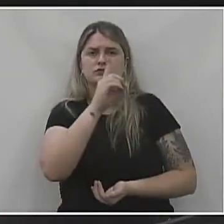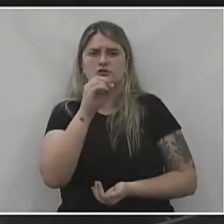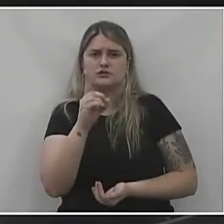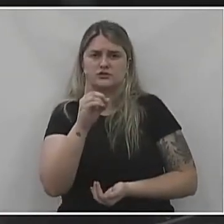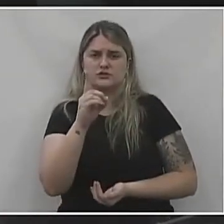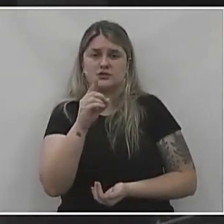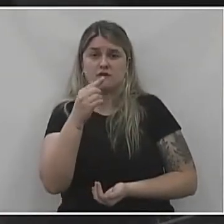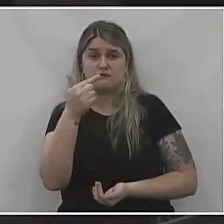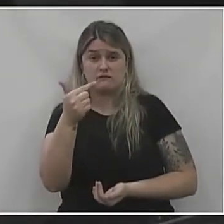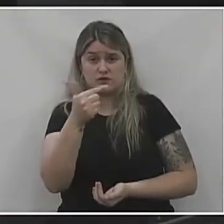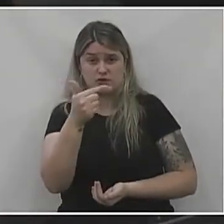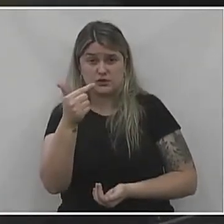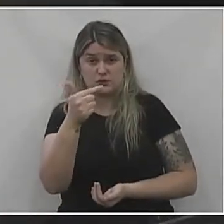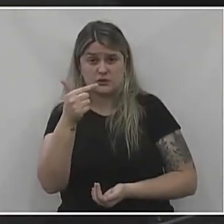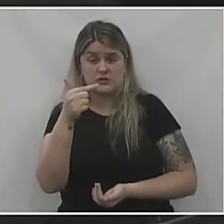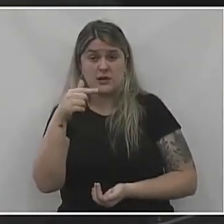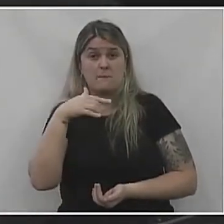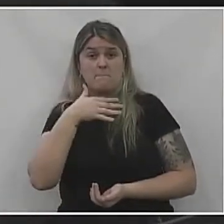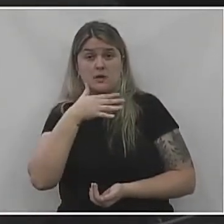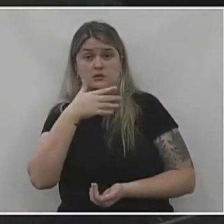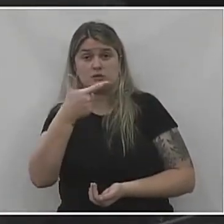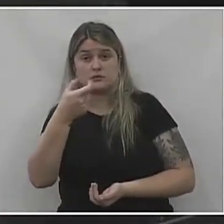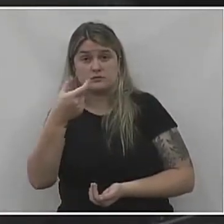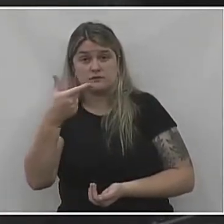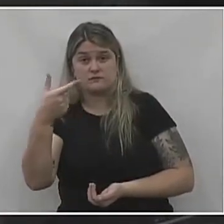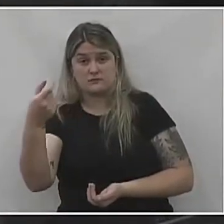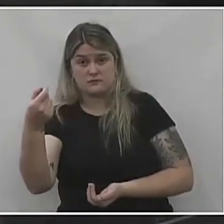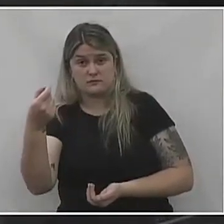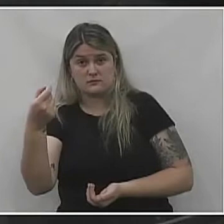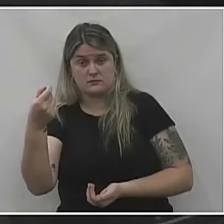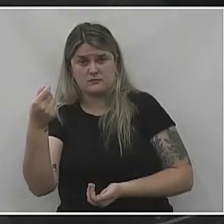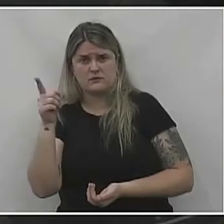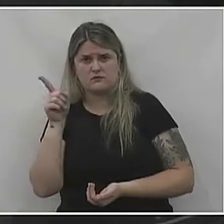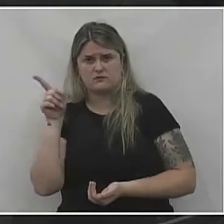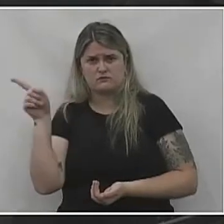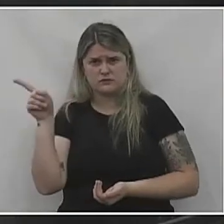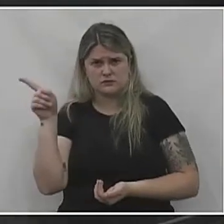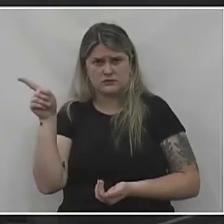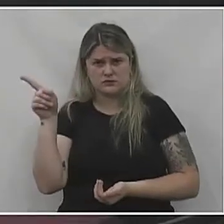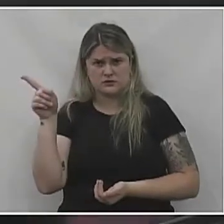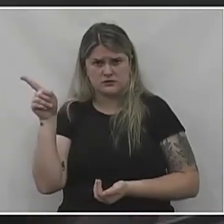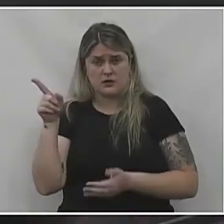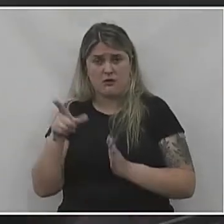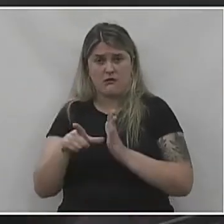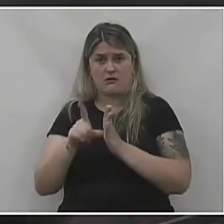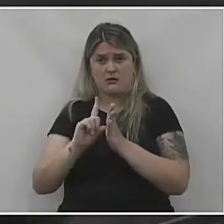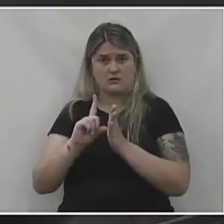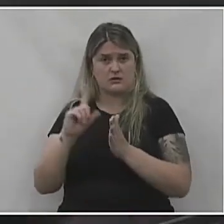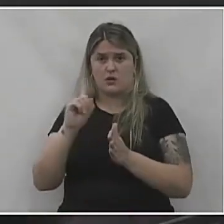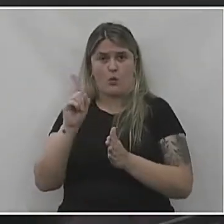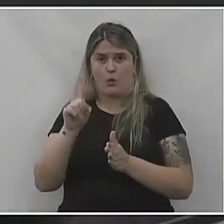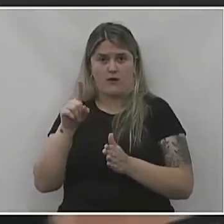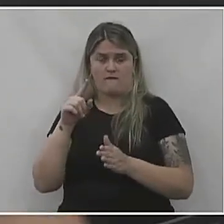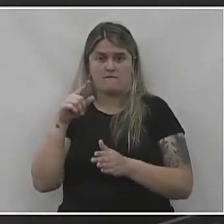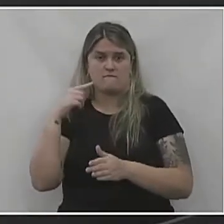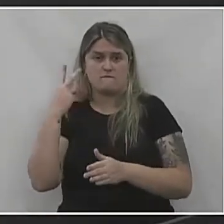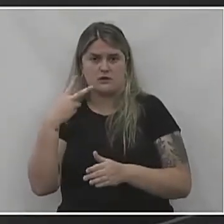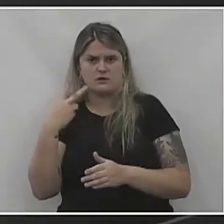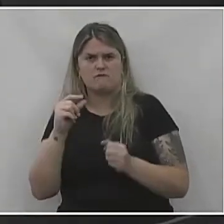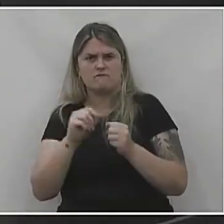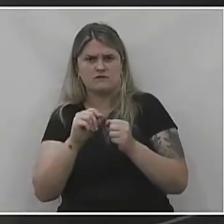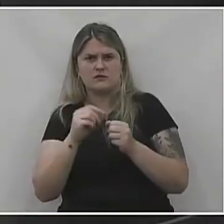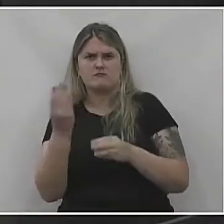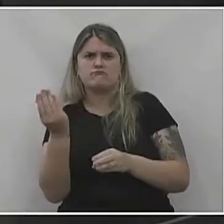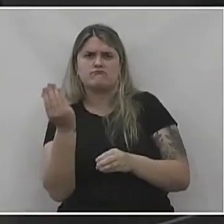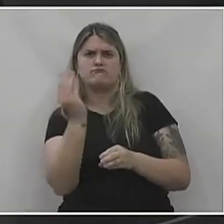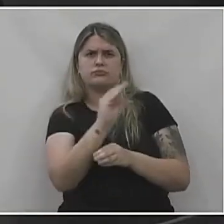dia 22 de março de 2020 o nome Vereador antes não Vereador mas fez uma